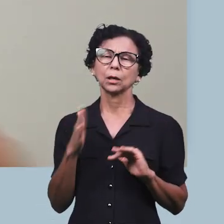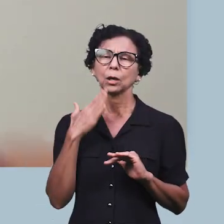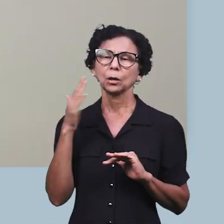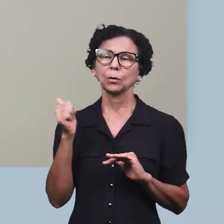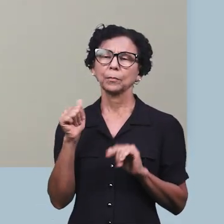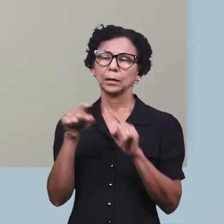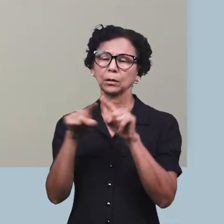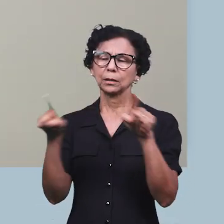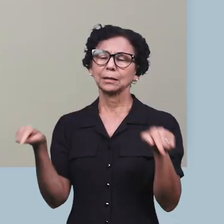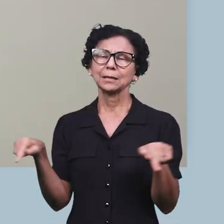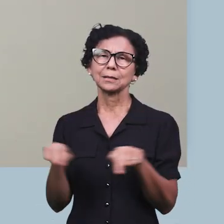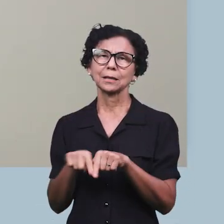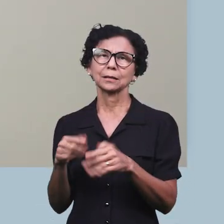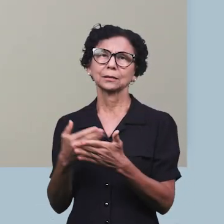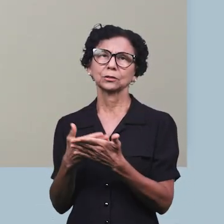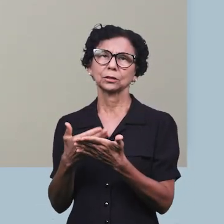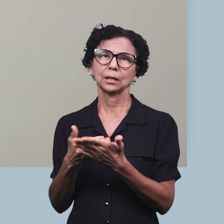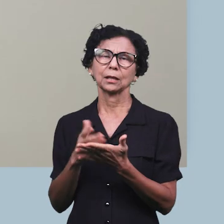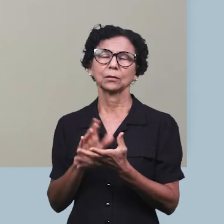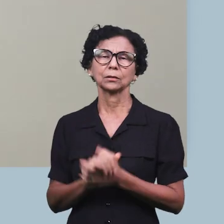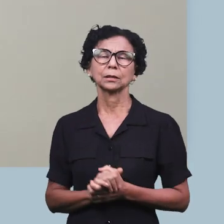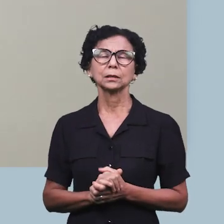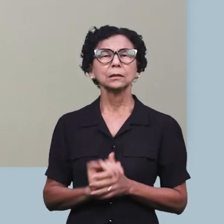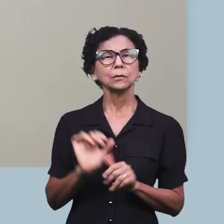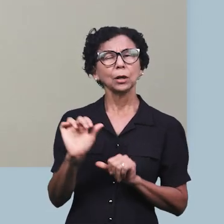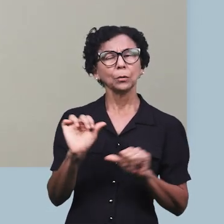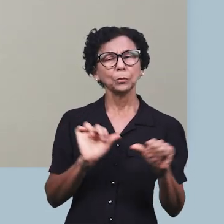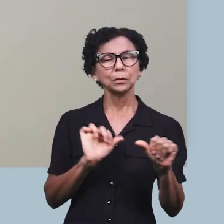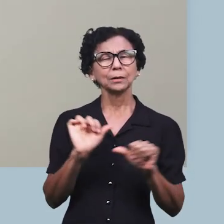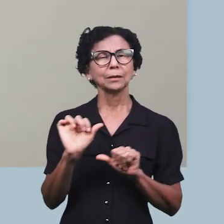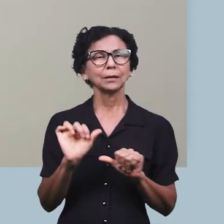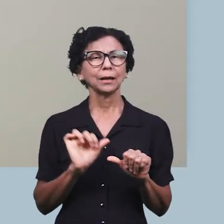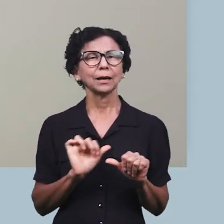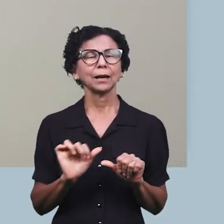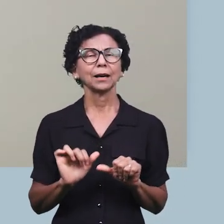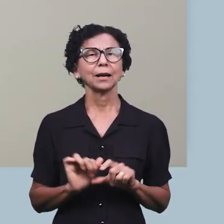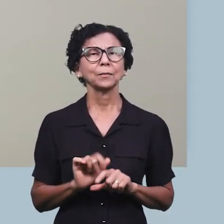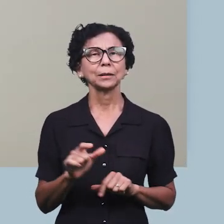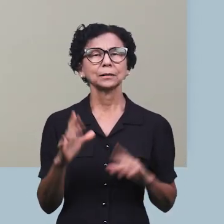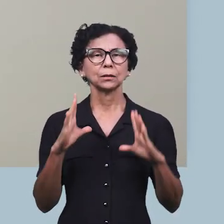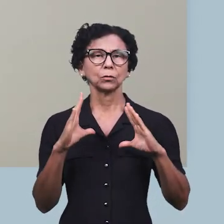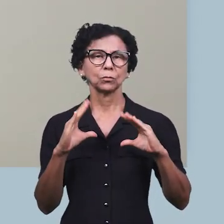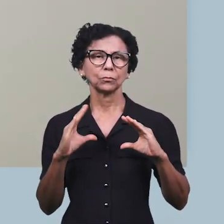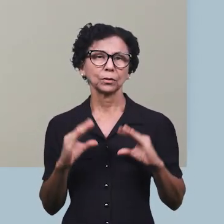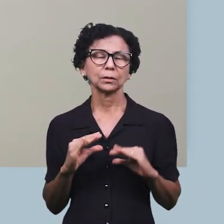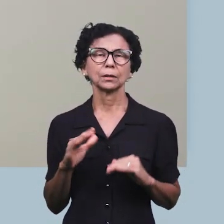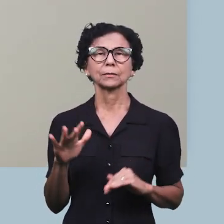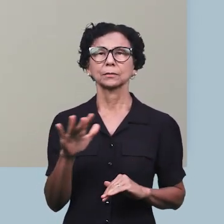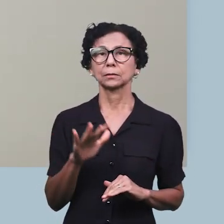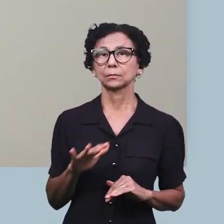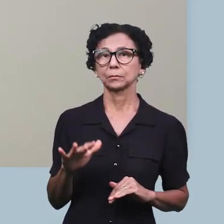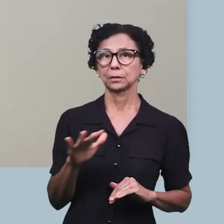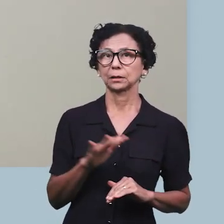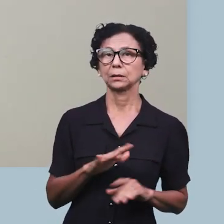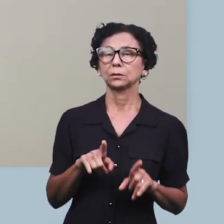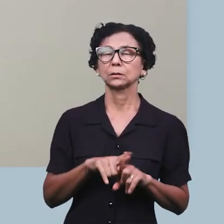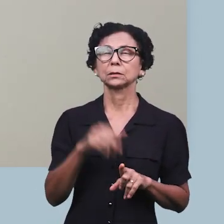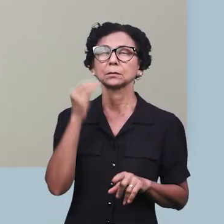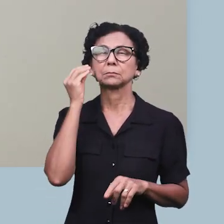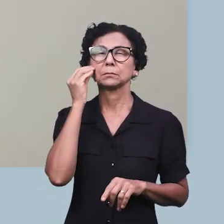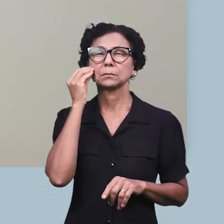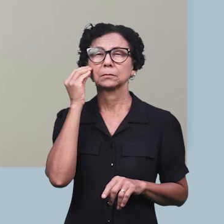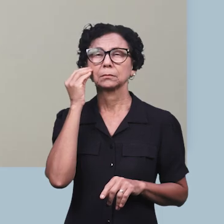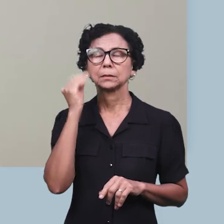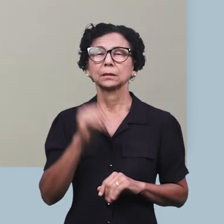prefere ficar na sala. Então a gente vai tentar mediar isso e fazer com que ela se sinta confortável naquele ambiente e